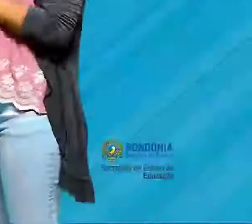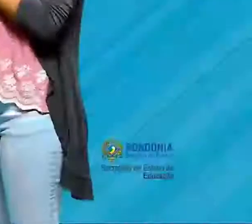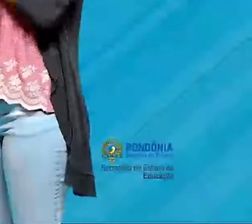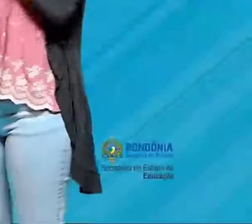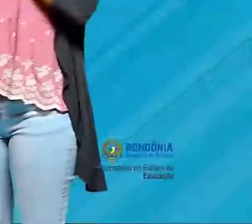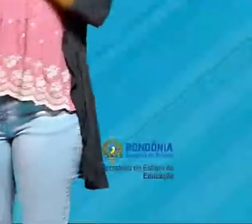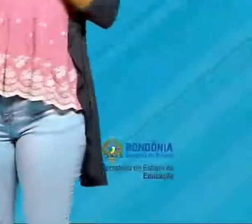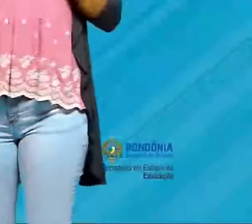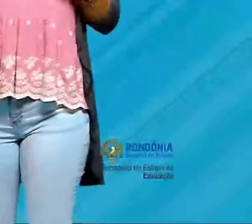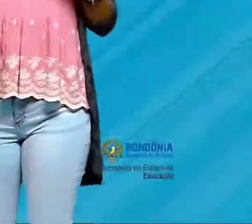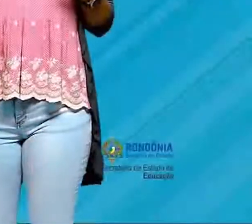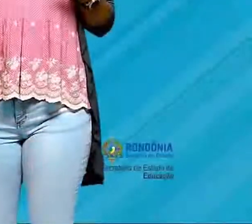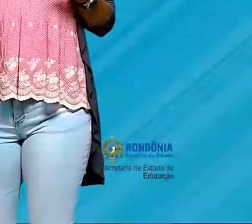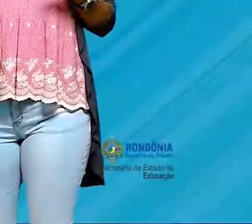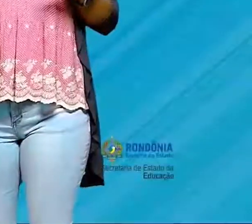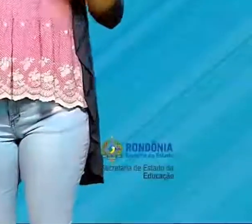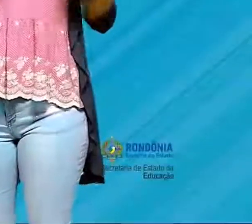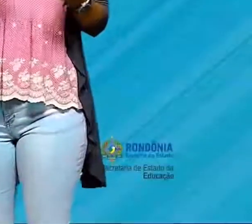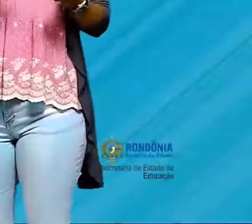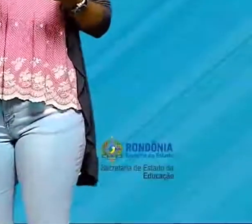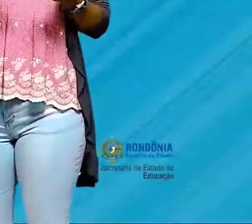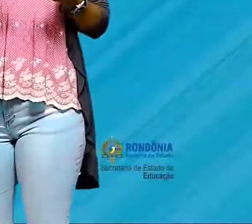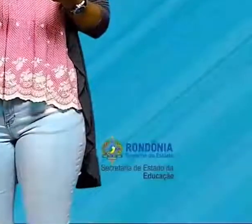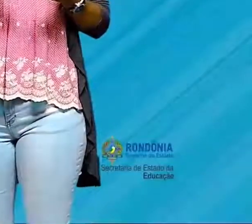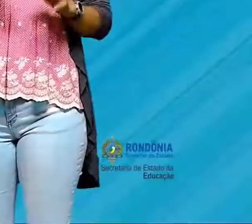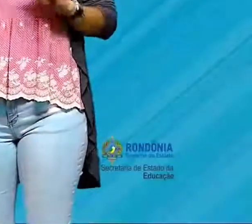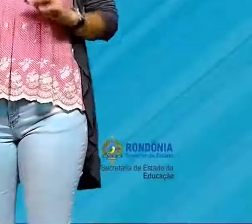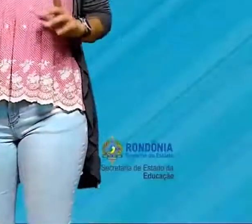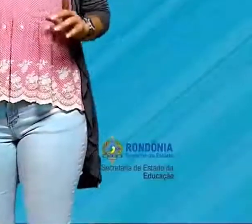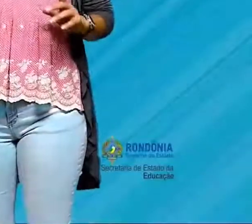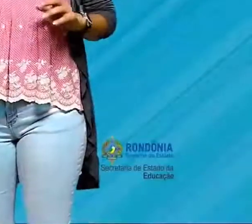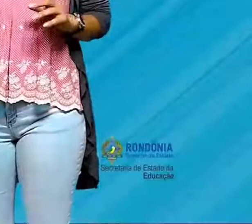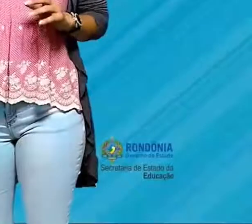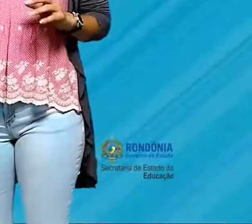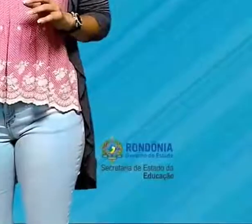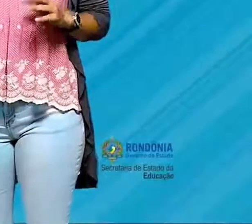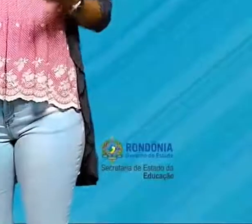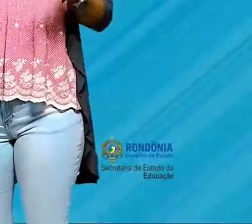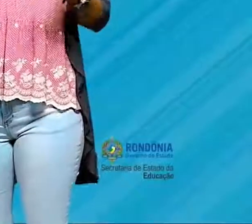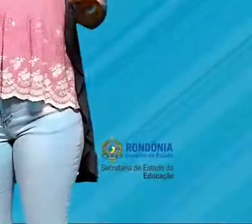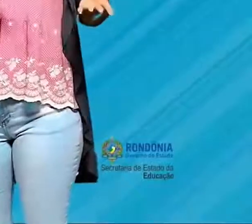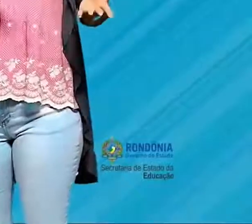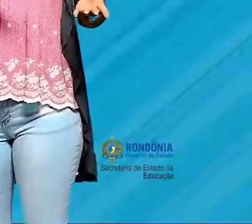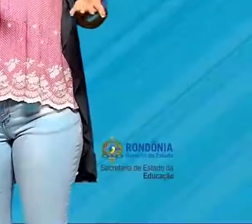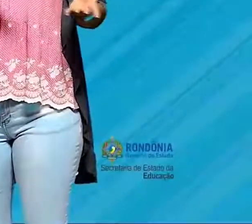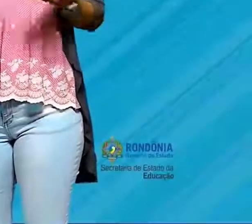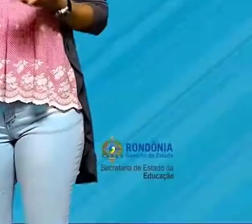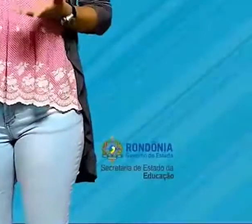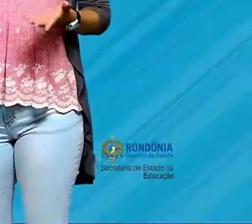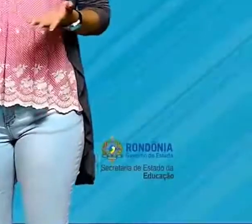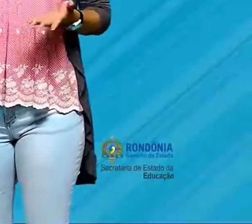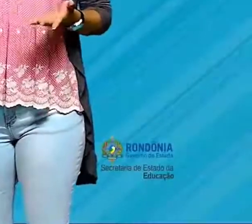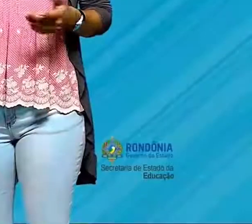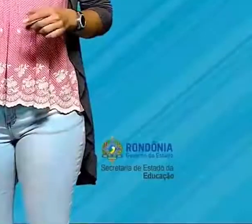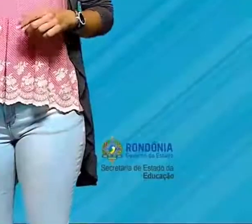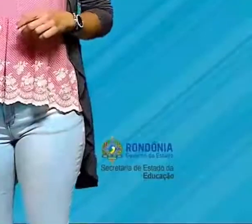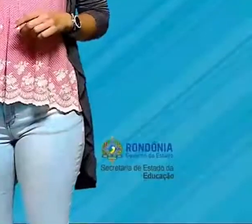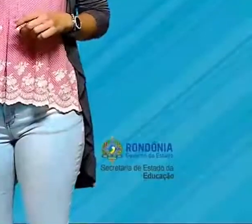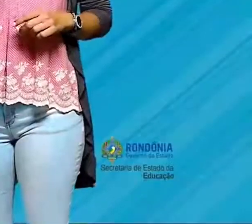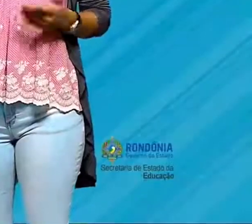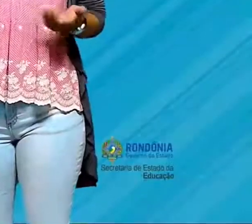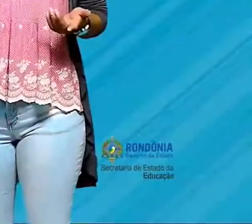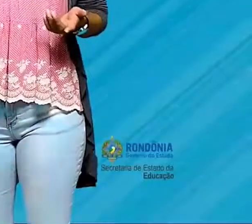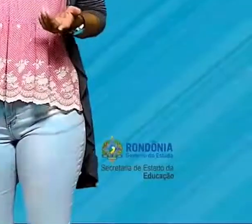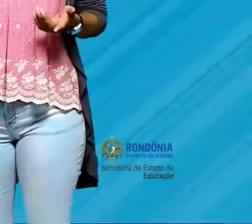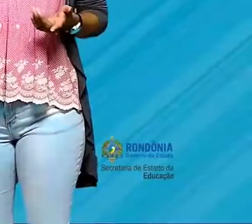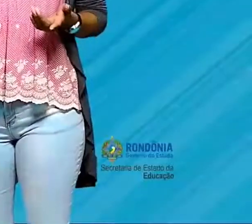sala. Depois de todas as falhas, é muito provável que ele não consiga um emprego. Mas como seriam as atitudes corretas que o